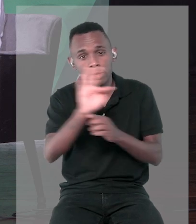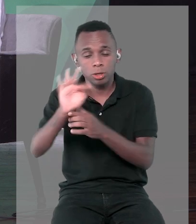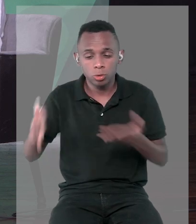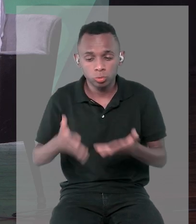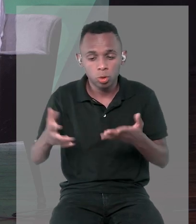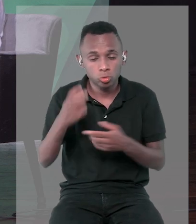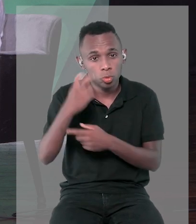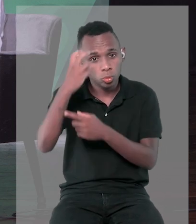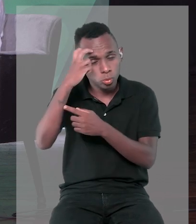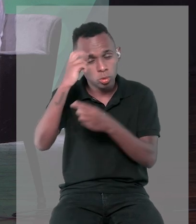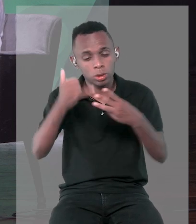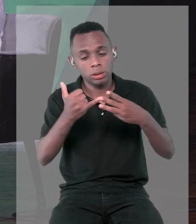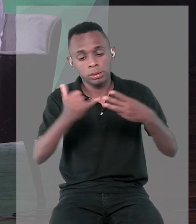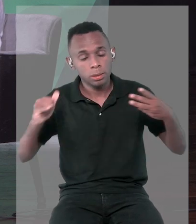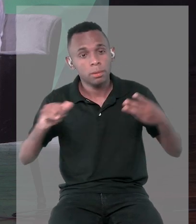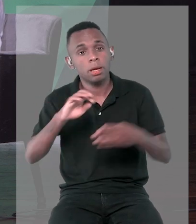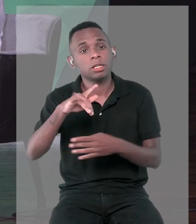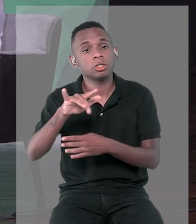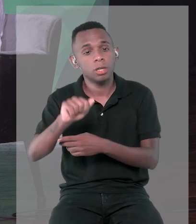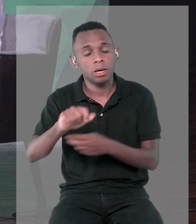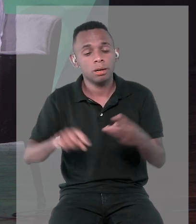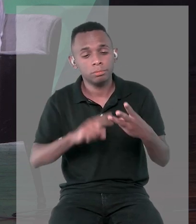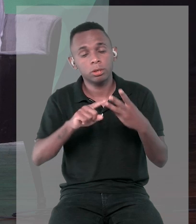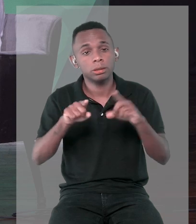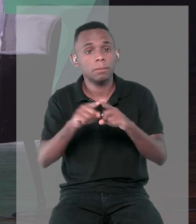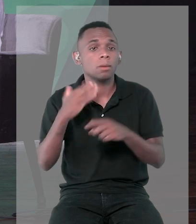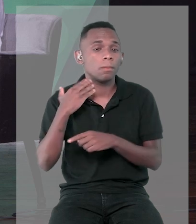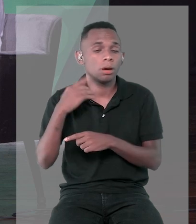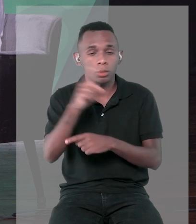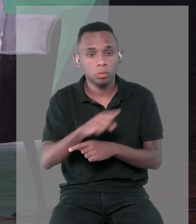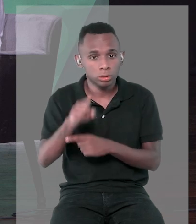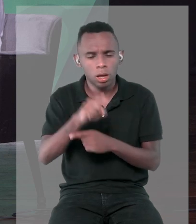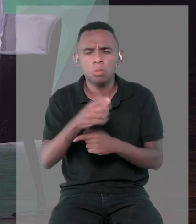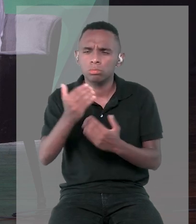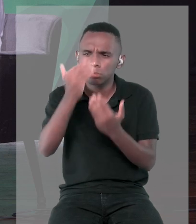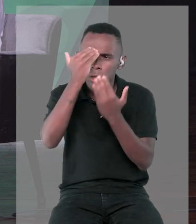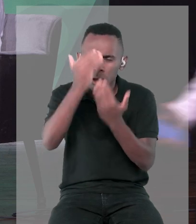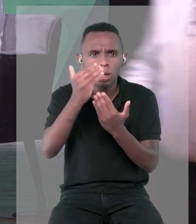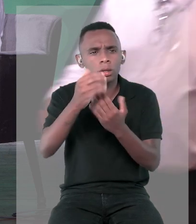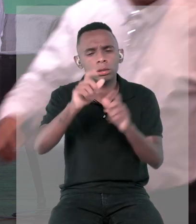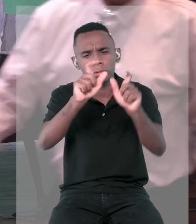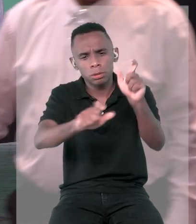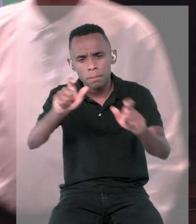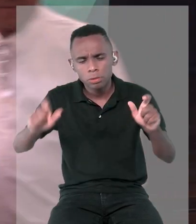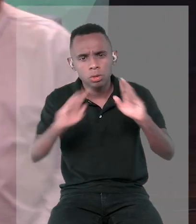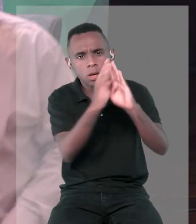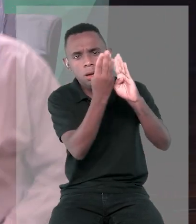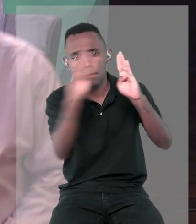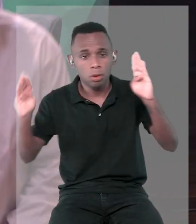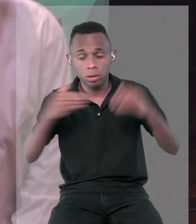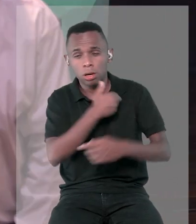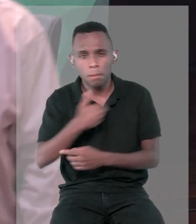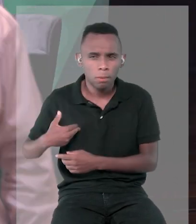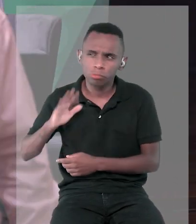é um homem branco de cabelos longos e grisalhos e barba também grisalha. Ele usa um óculos de hastes pretas e veste uma camisa